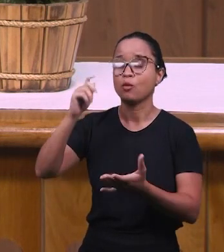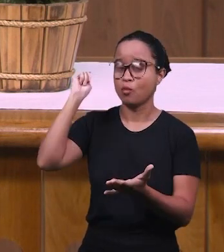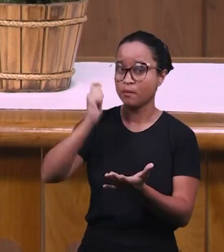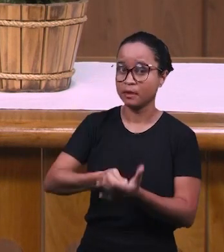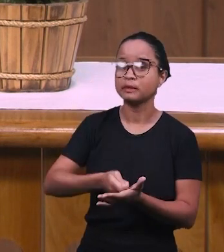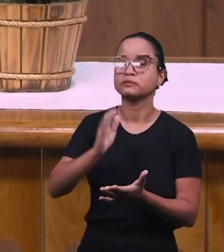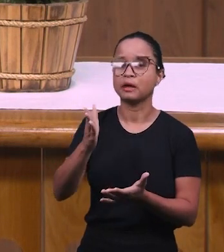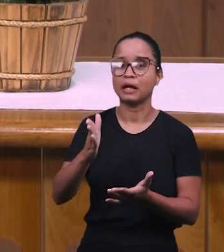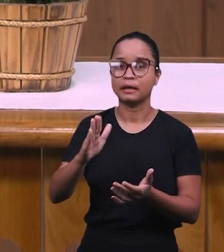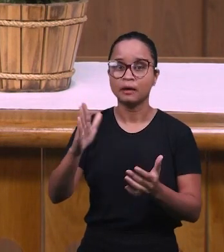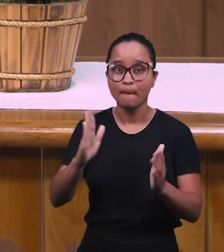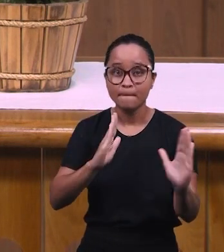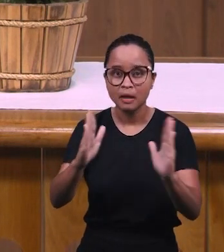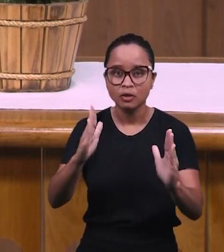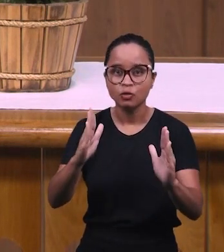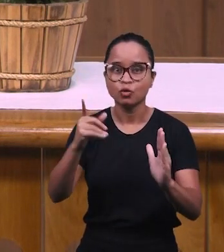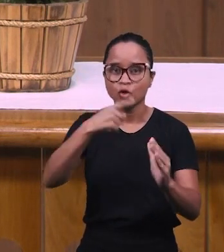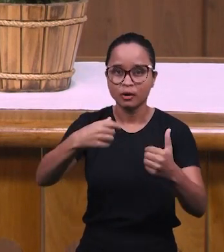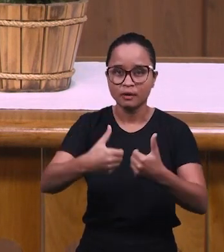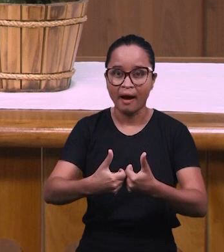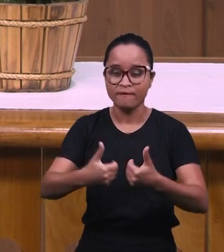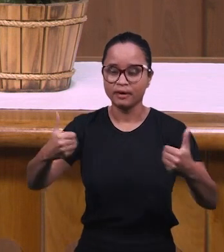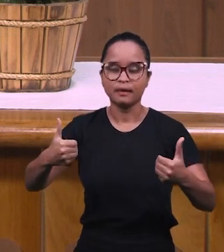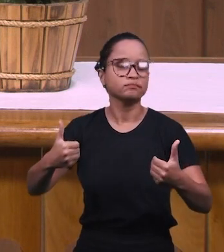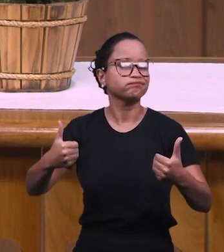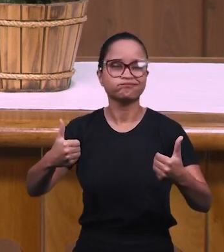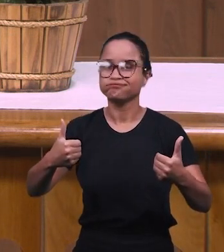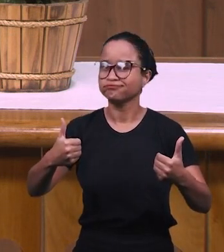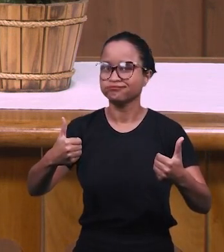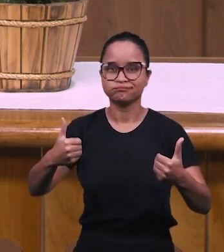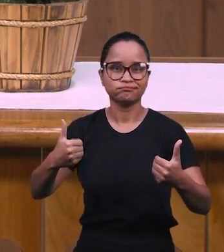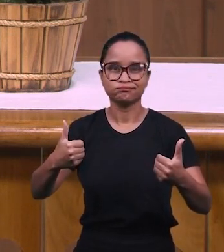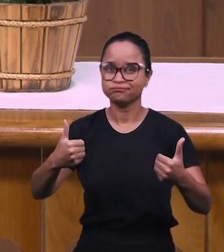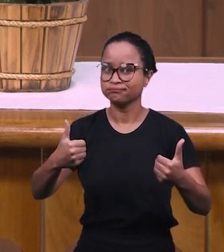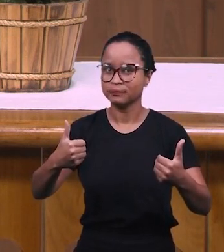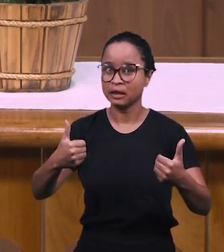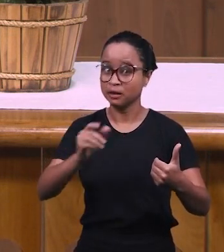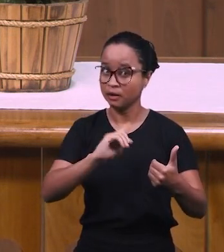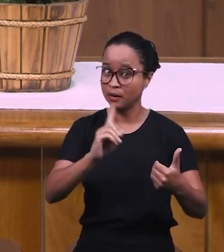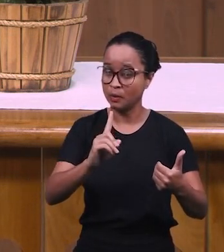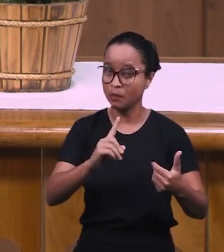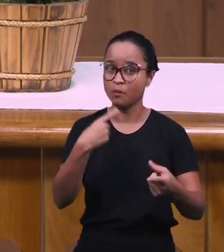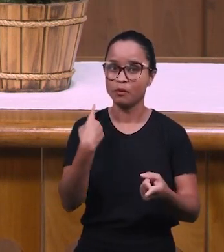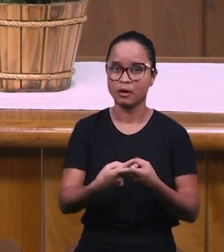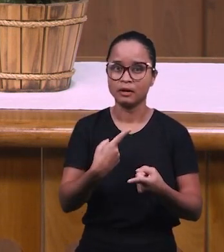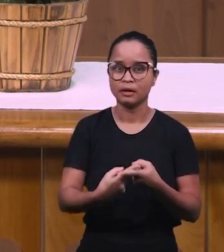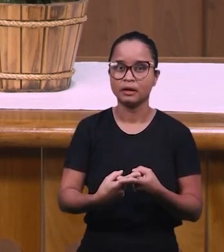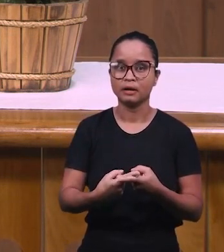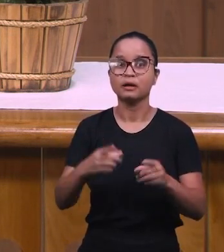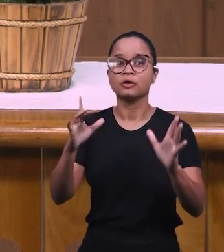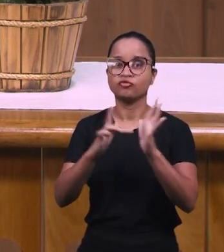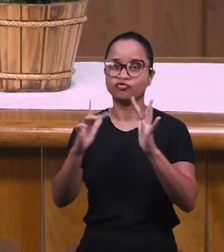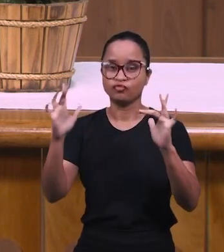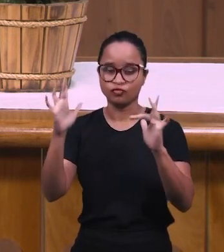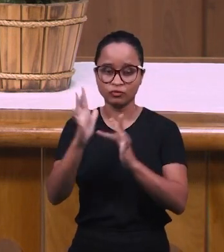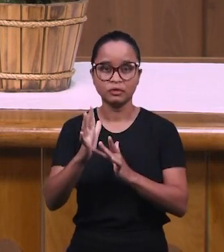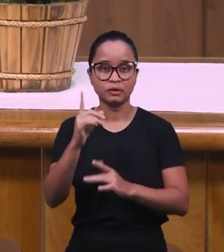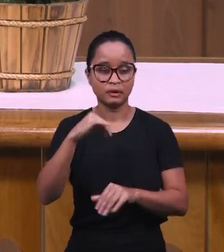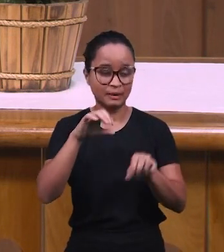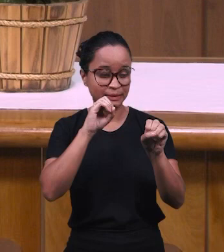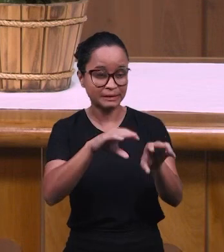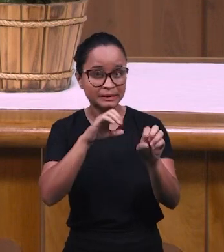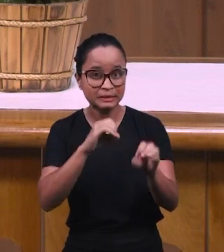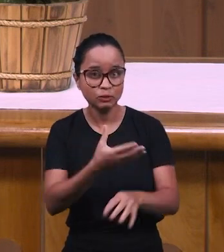É tempo de nós não nos afastarmos de Jesus, nós não dispersarmos. E o Senhor Jesus queria deixar esse